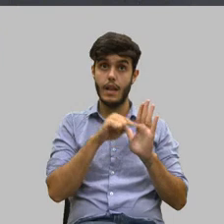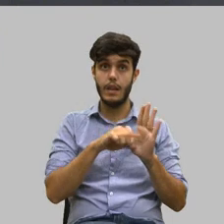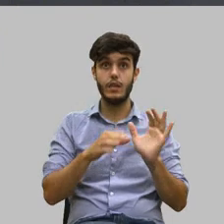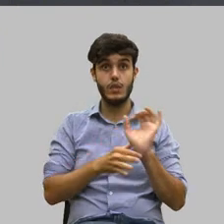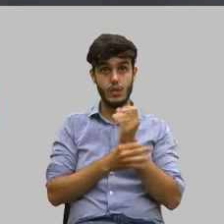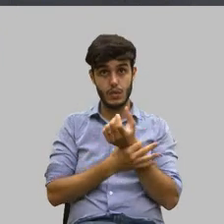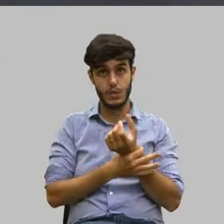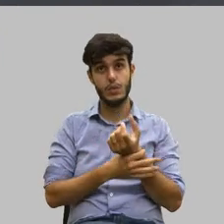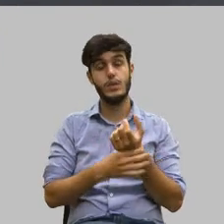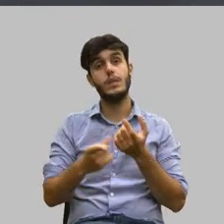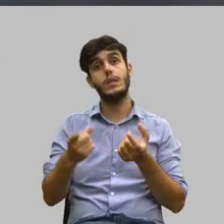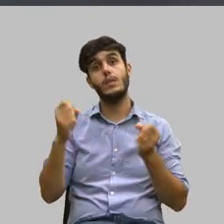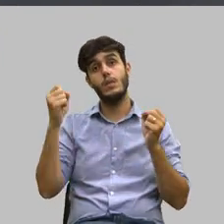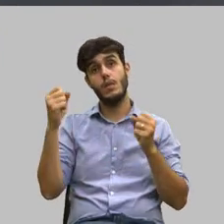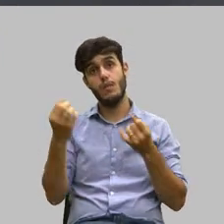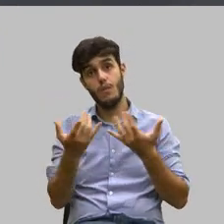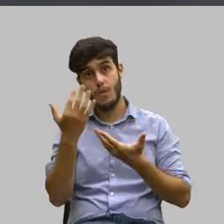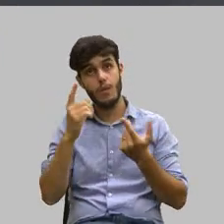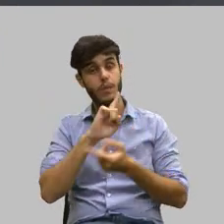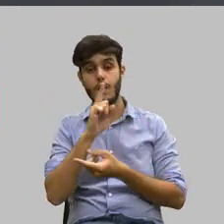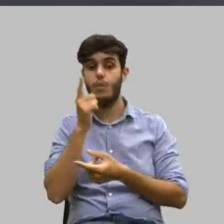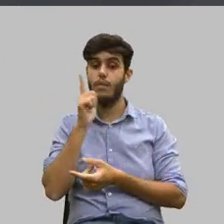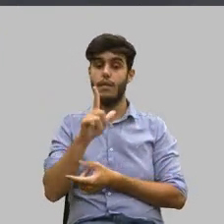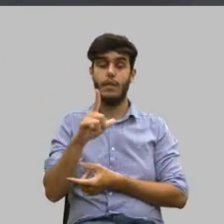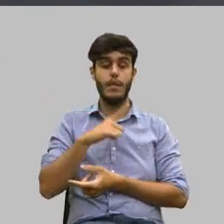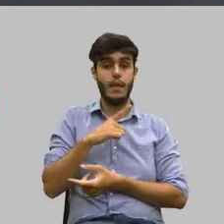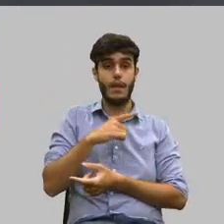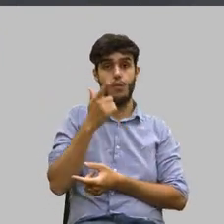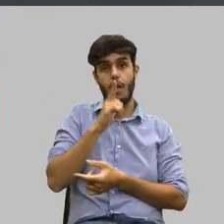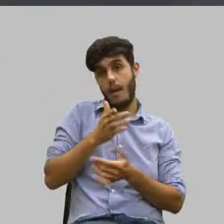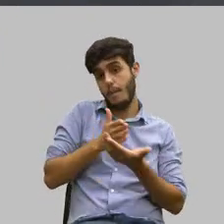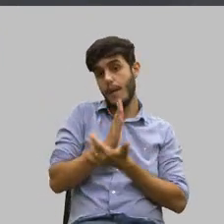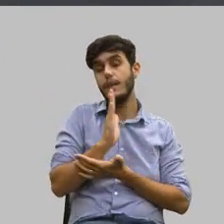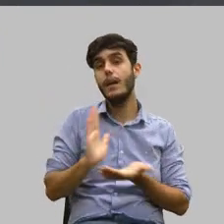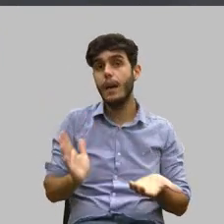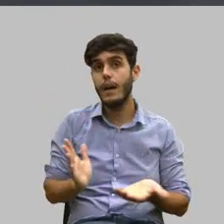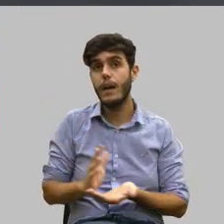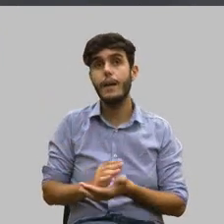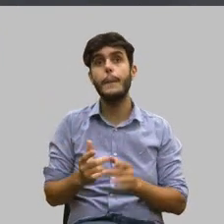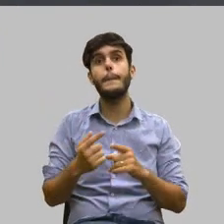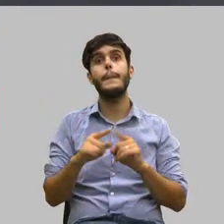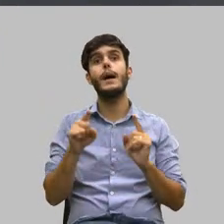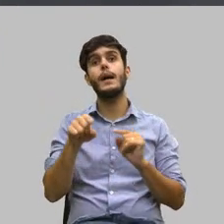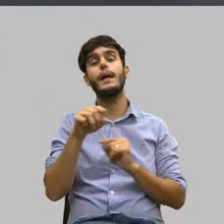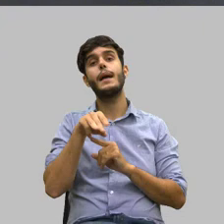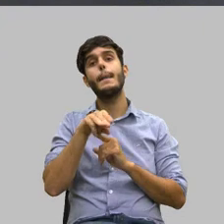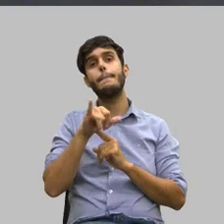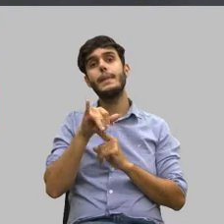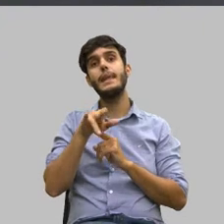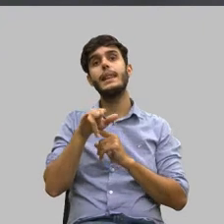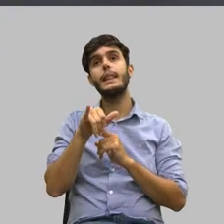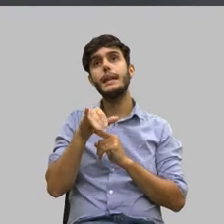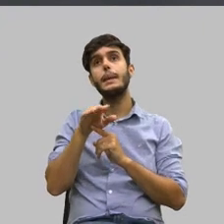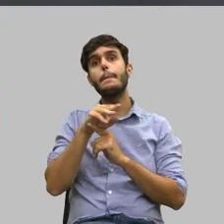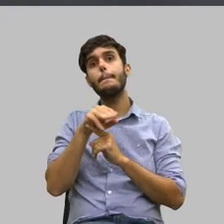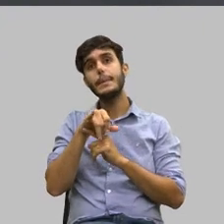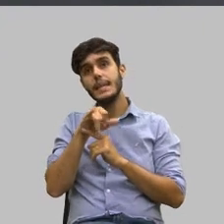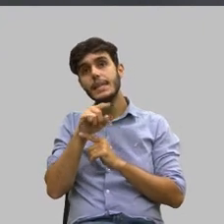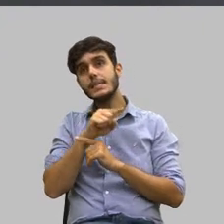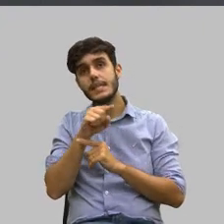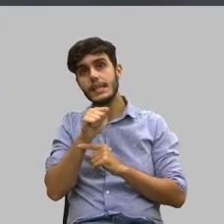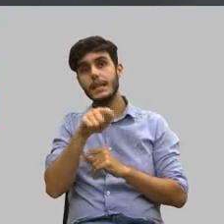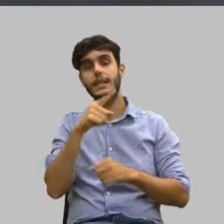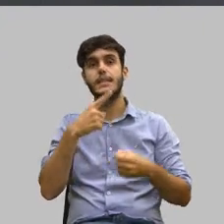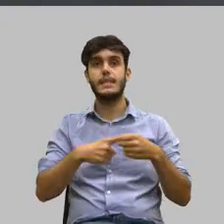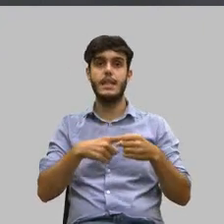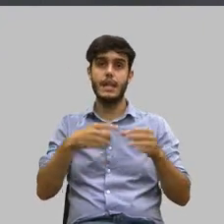inen de pânico irregulares porém o que que minimiza toda a questão da cidade administrativa ela